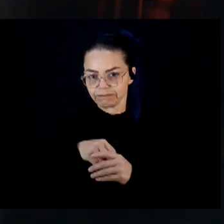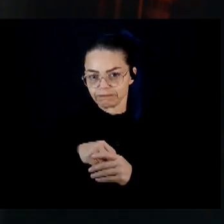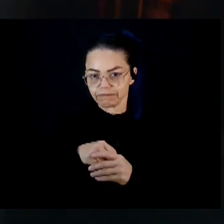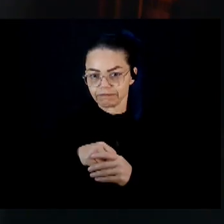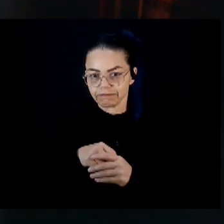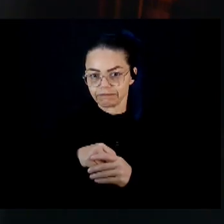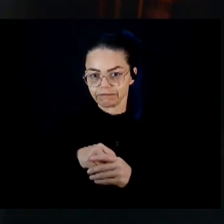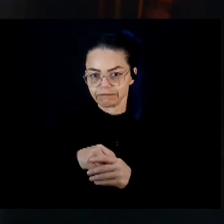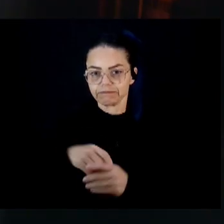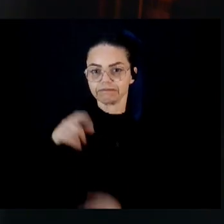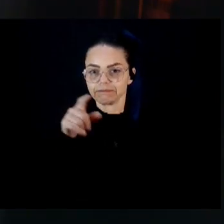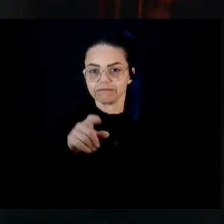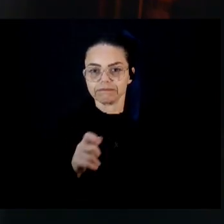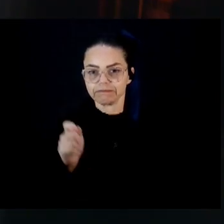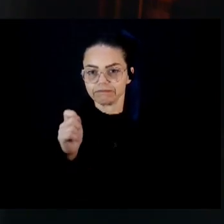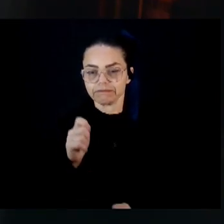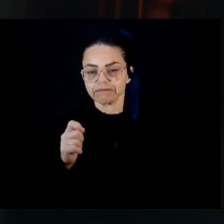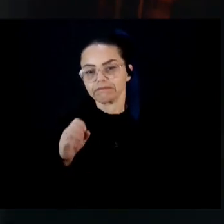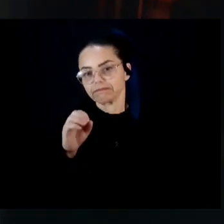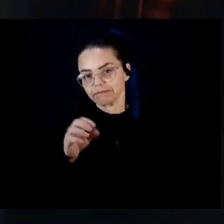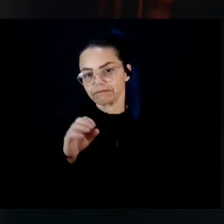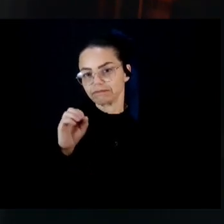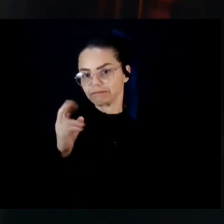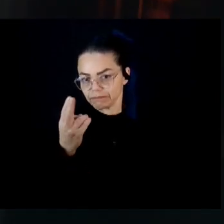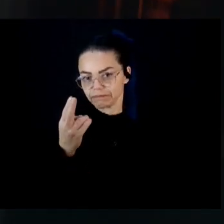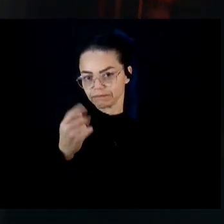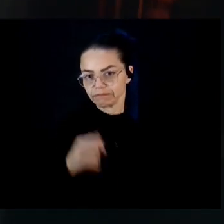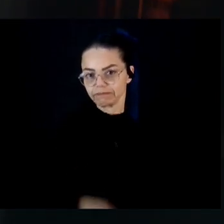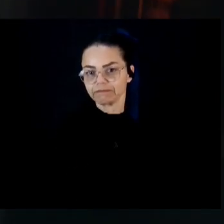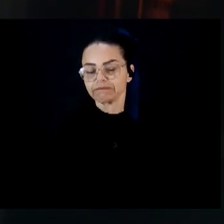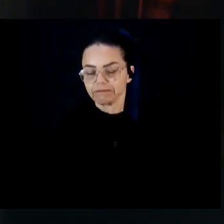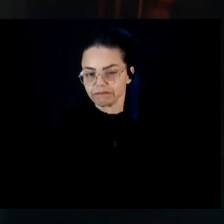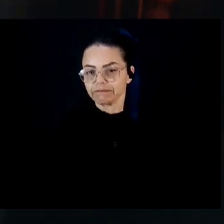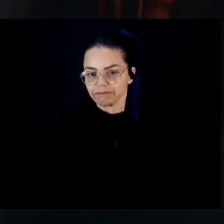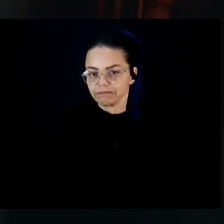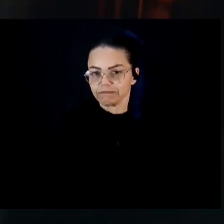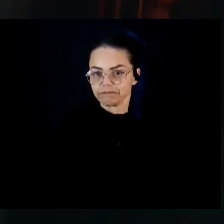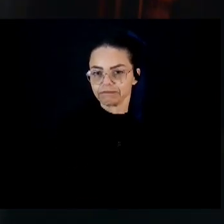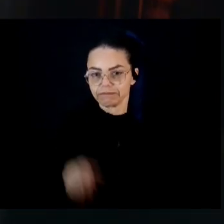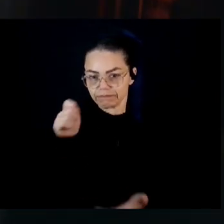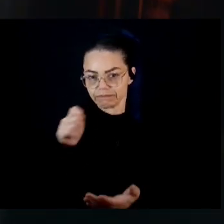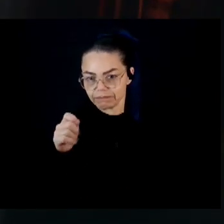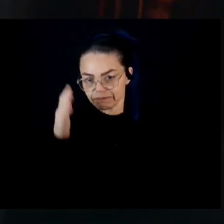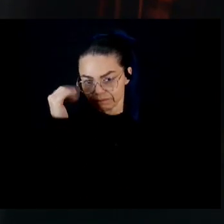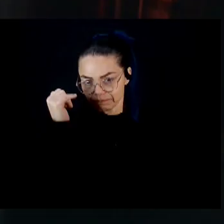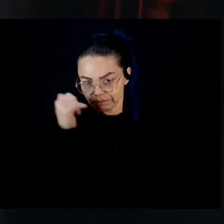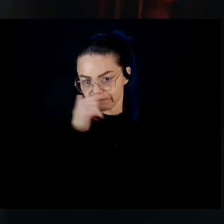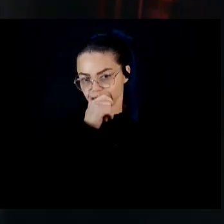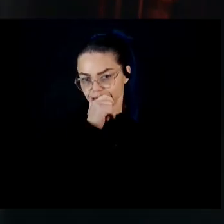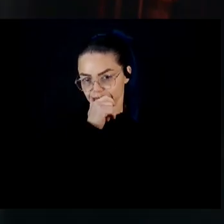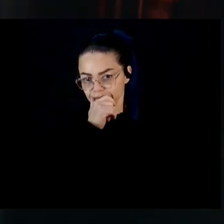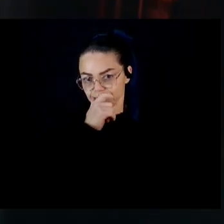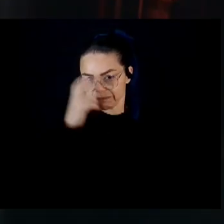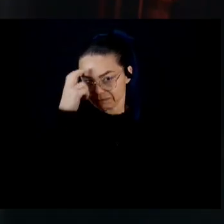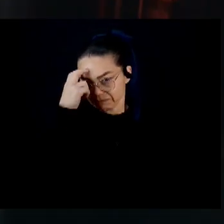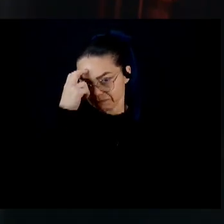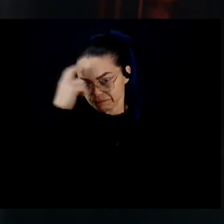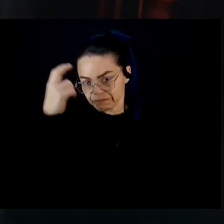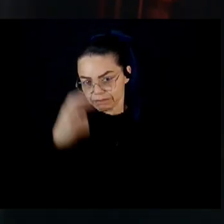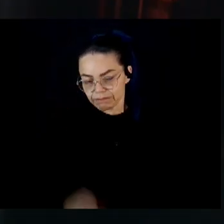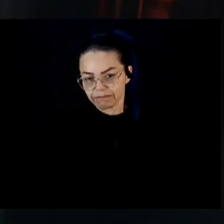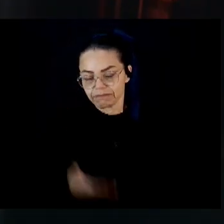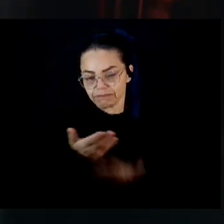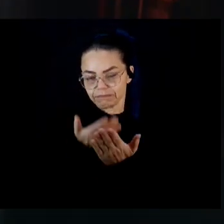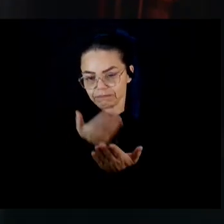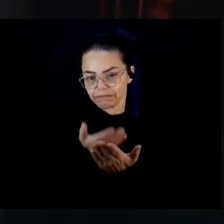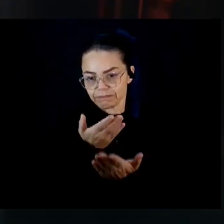que está escrito, ou aliás, aquilo que está escrito, quem escreveu sabe o que está escrevendo, né? Porque precisa de muito estudo, precisa de